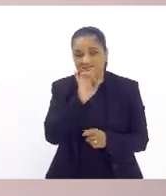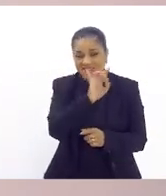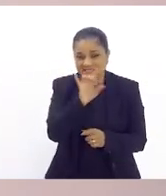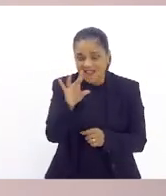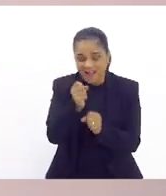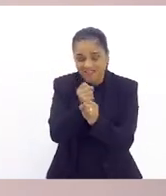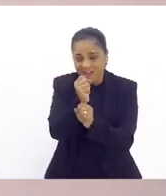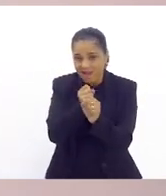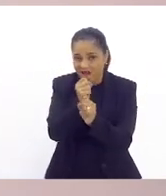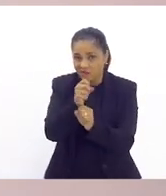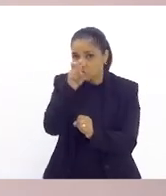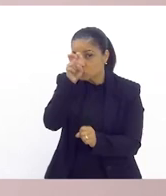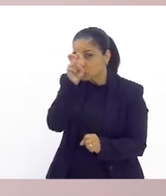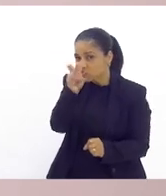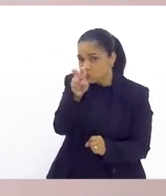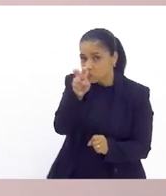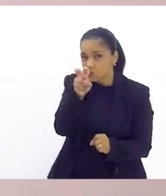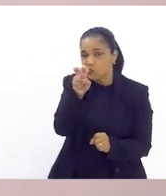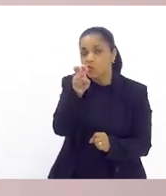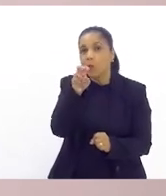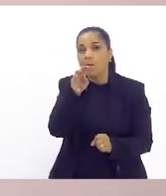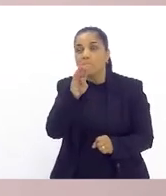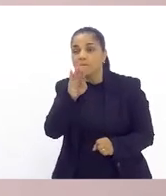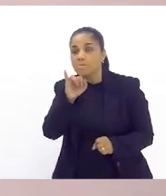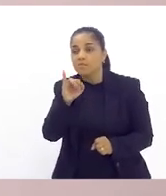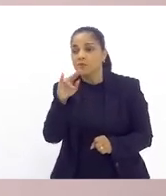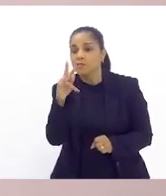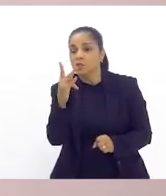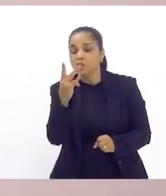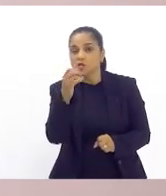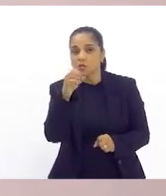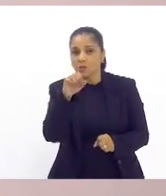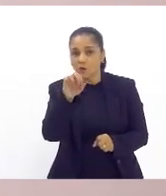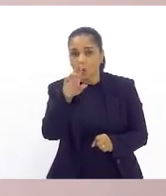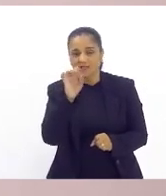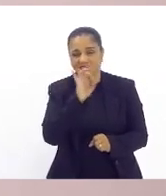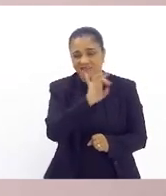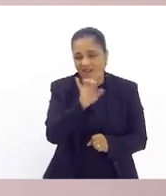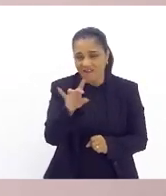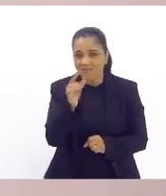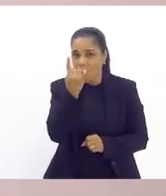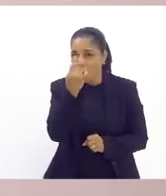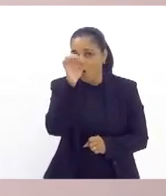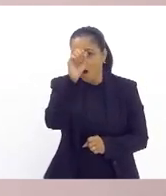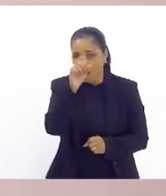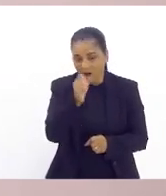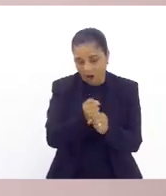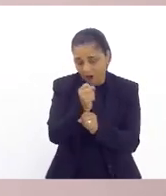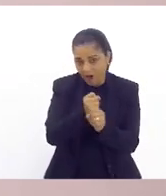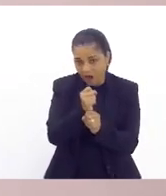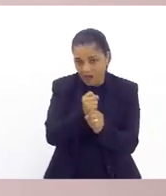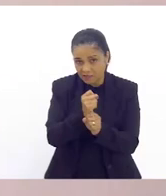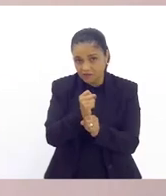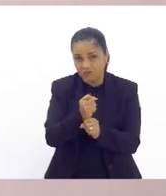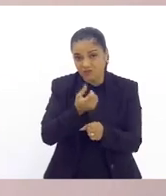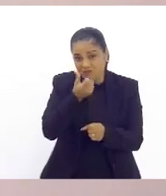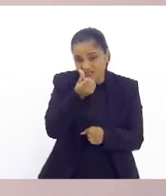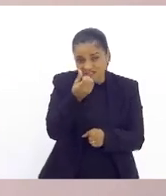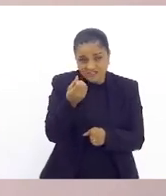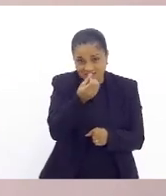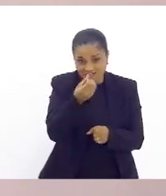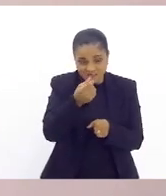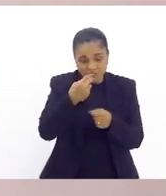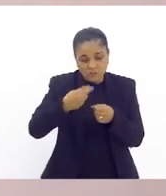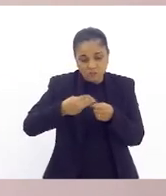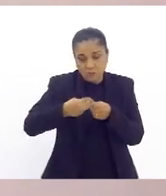quase 5 bilhões de investimentos na nossa rede de distribuição quando molhamos os 66 municípios do